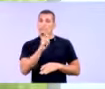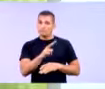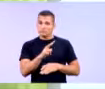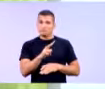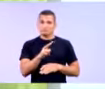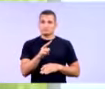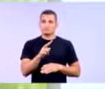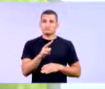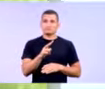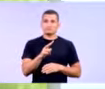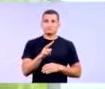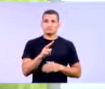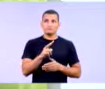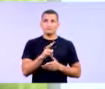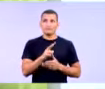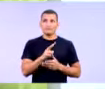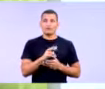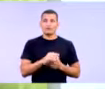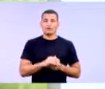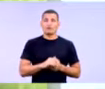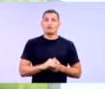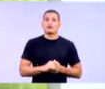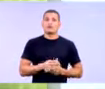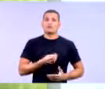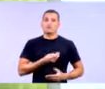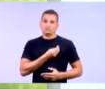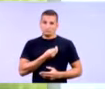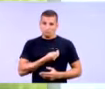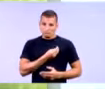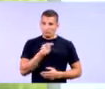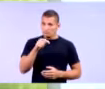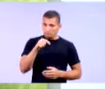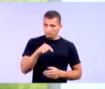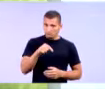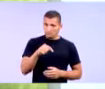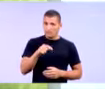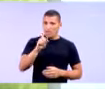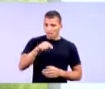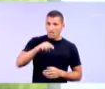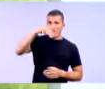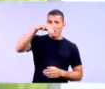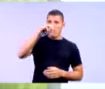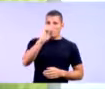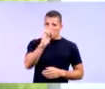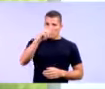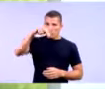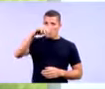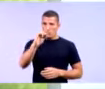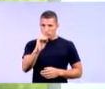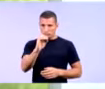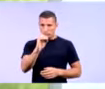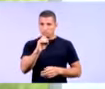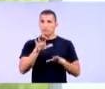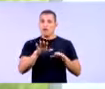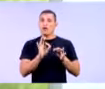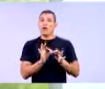verifiquei que no presencial, aqui que eu atuo, é monografia. Mas no à distância, como não